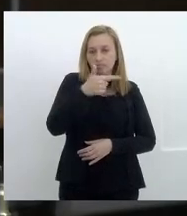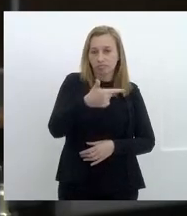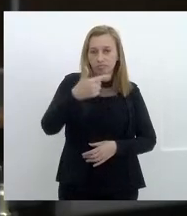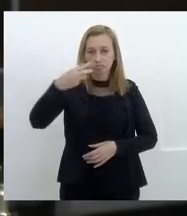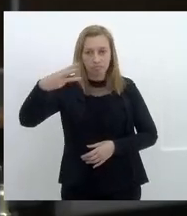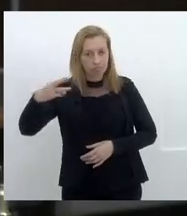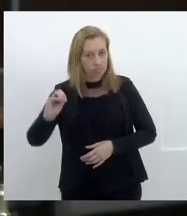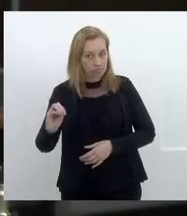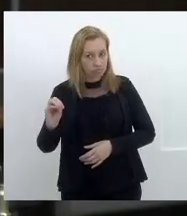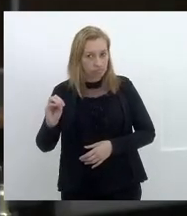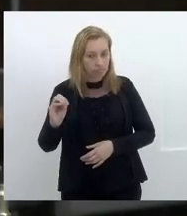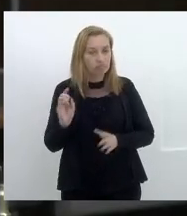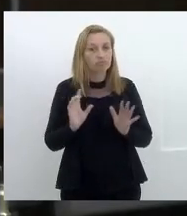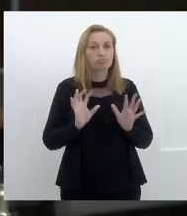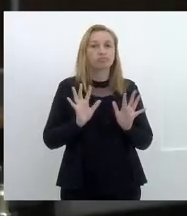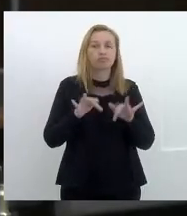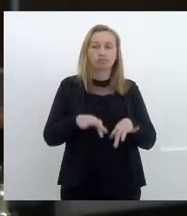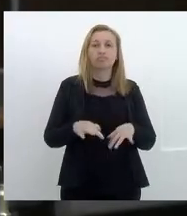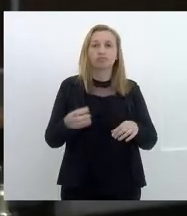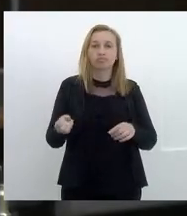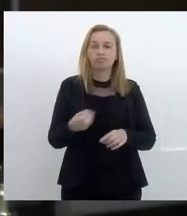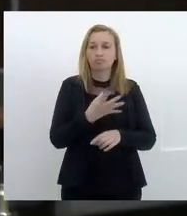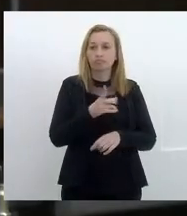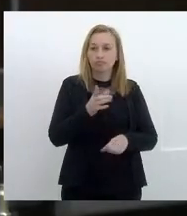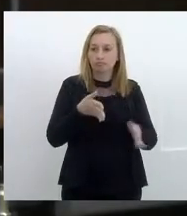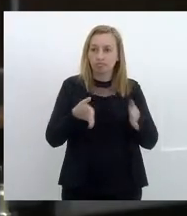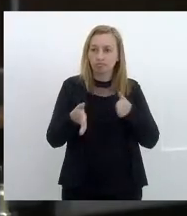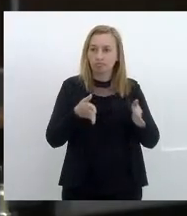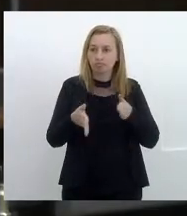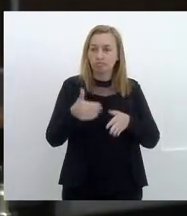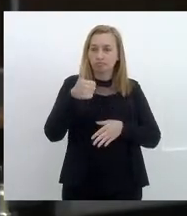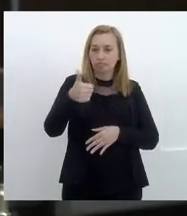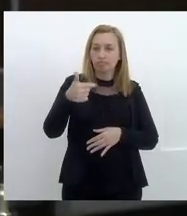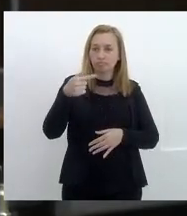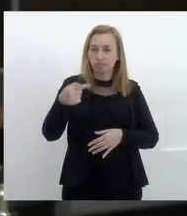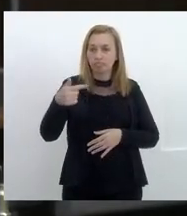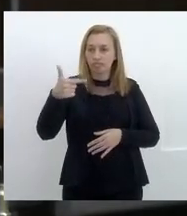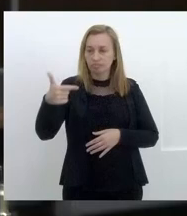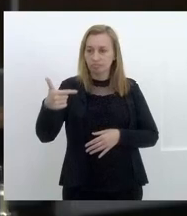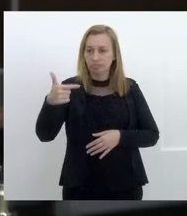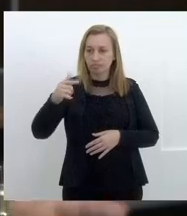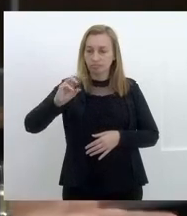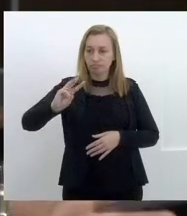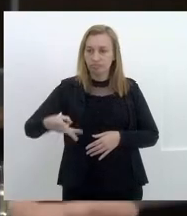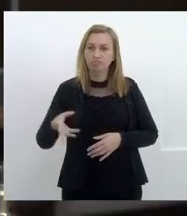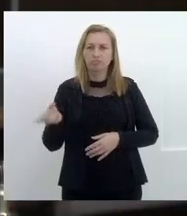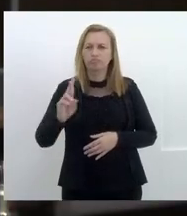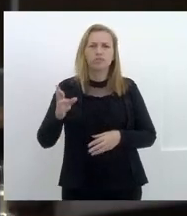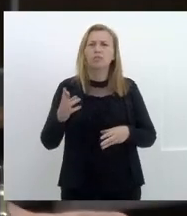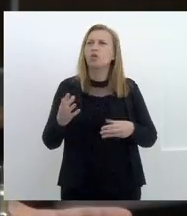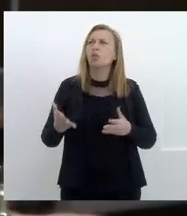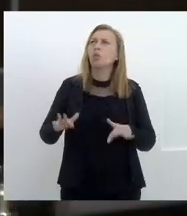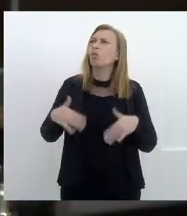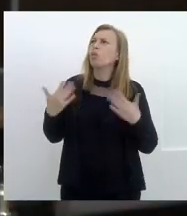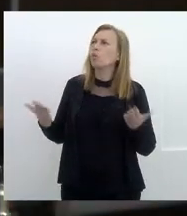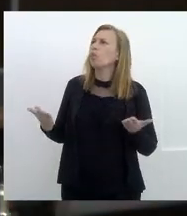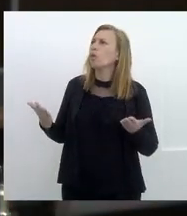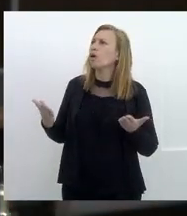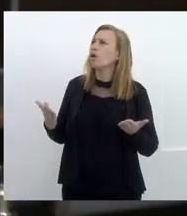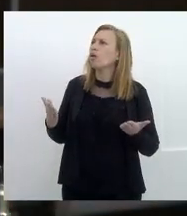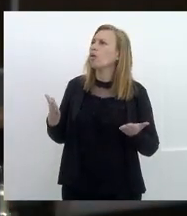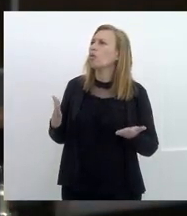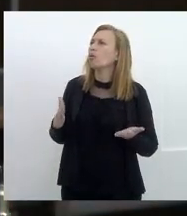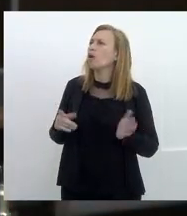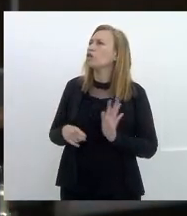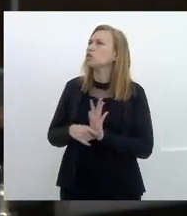ao final deste novo círculo se ela de 172 milhões de reais falei tô com a recuperação Na